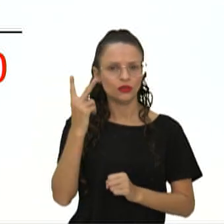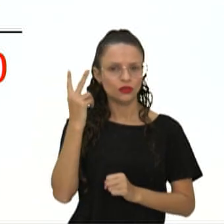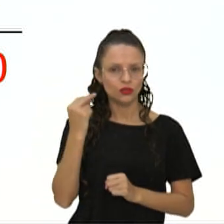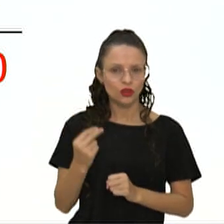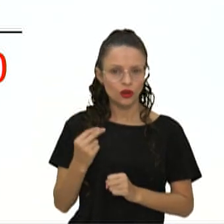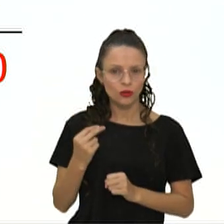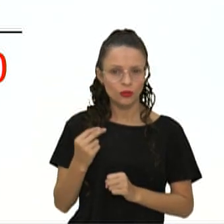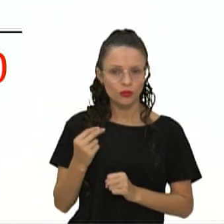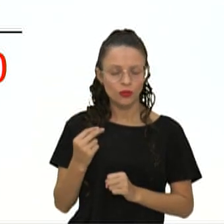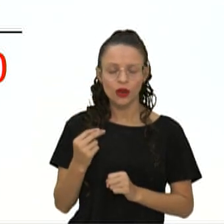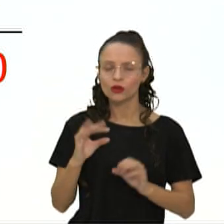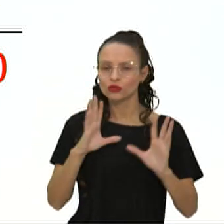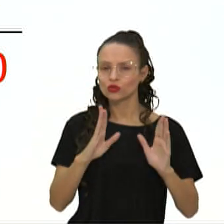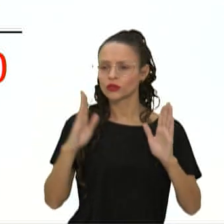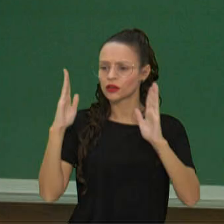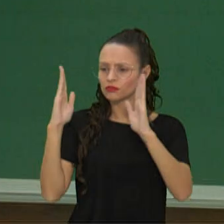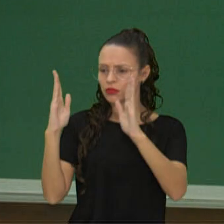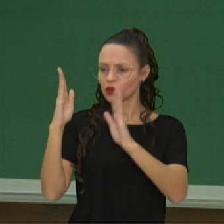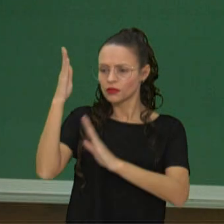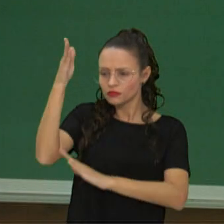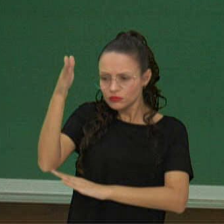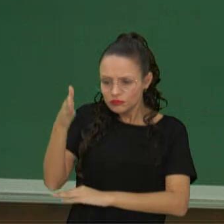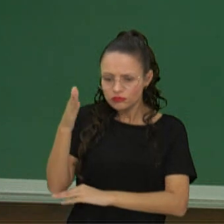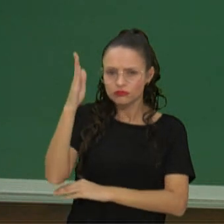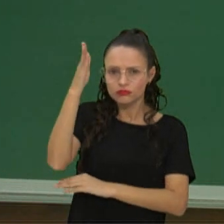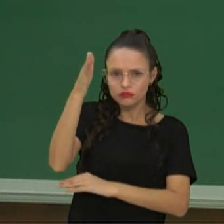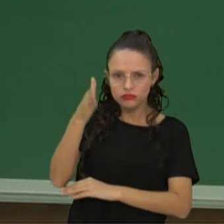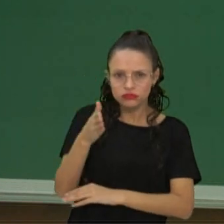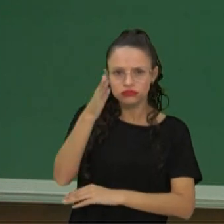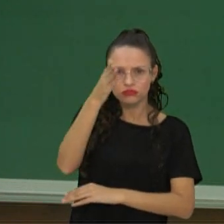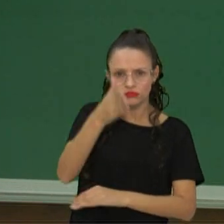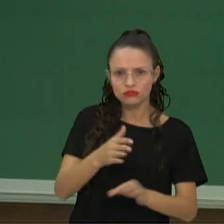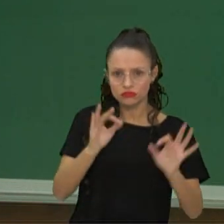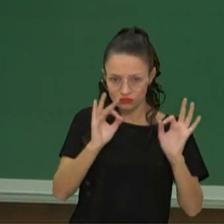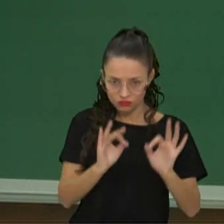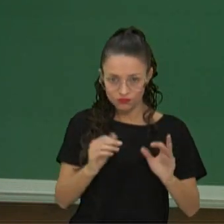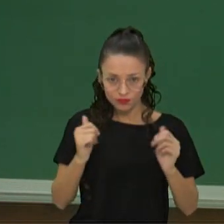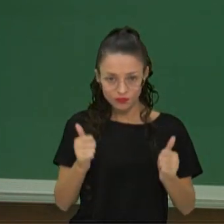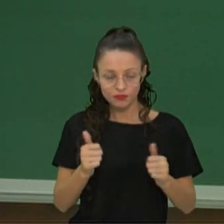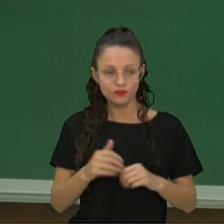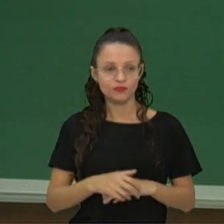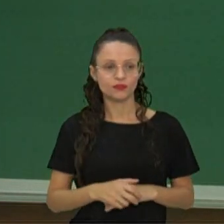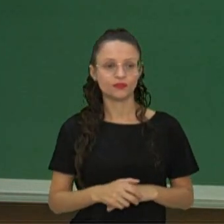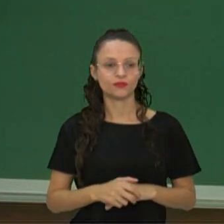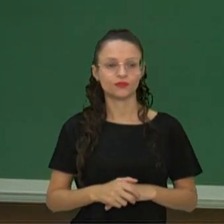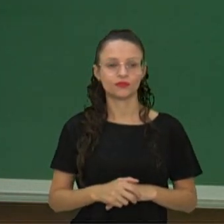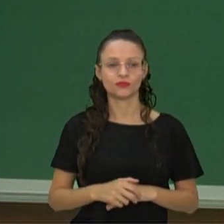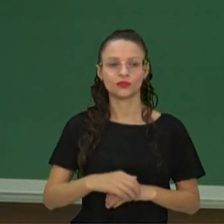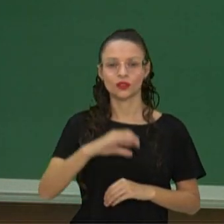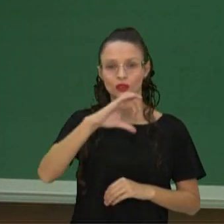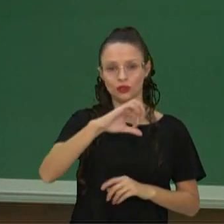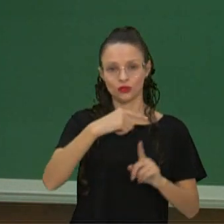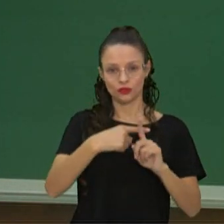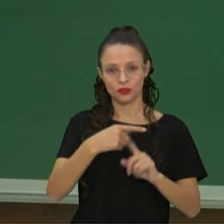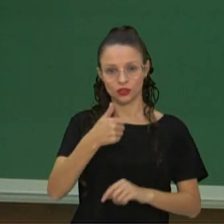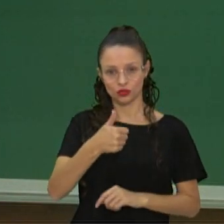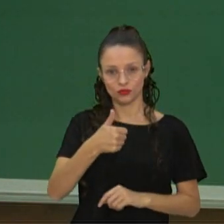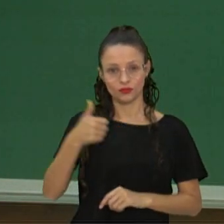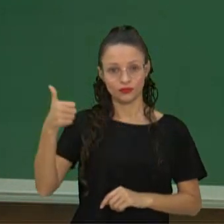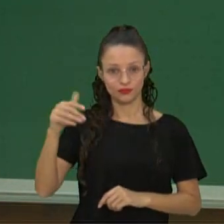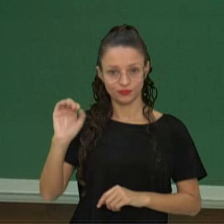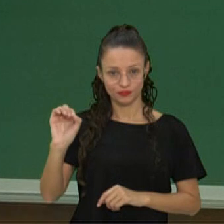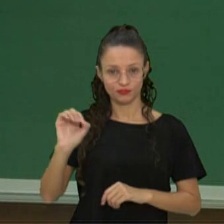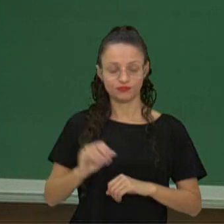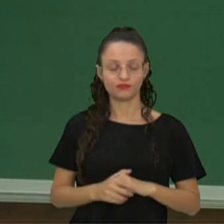Unidade embaixo de unidade, dezena embaixo de dezena, centena embaixo de centena e assim por diante. Tá? Então, olha só. 9 mais 1,